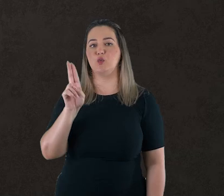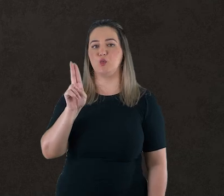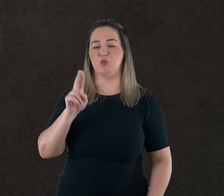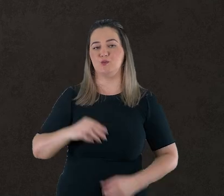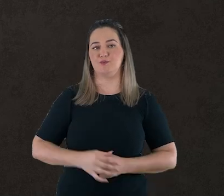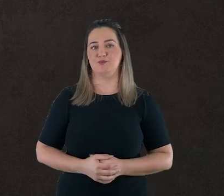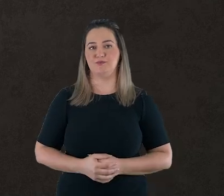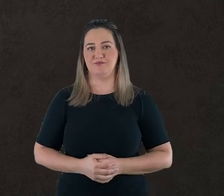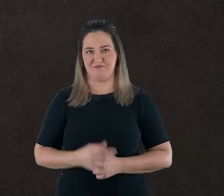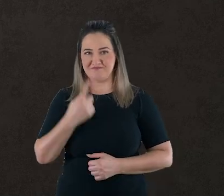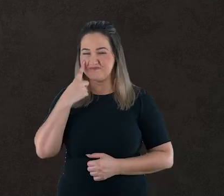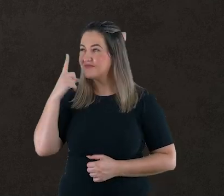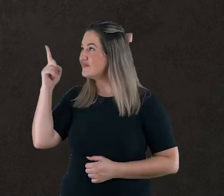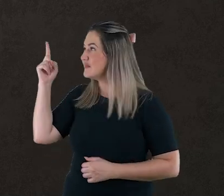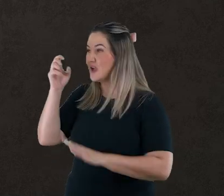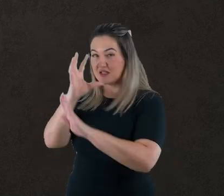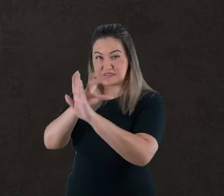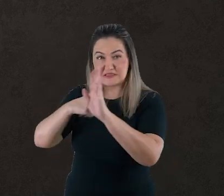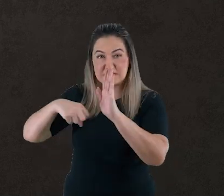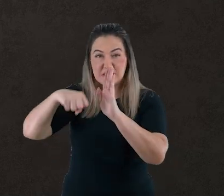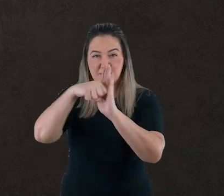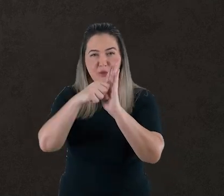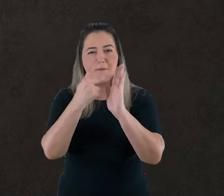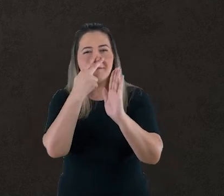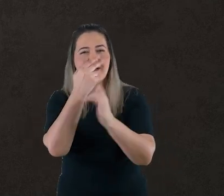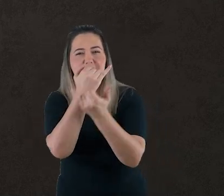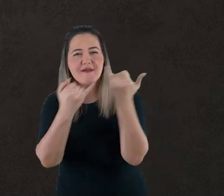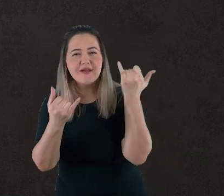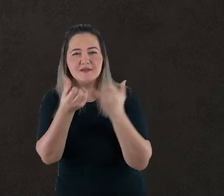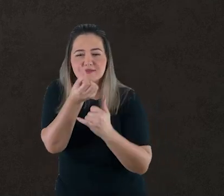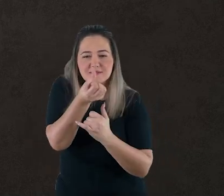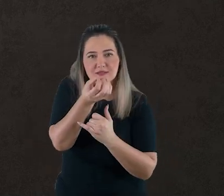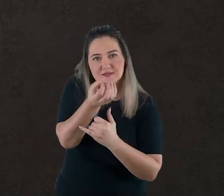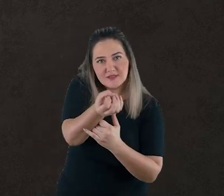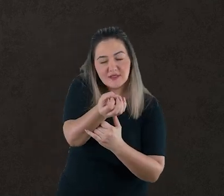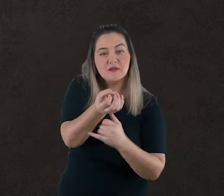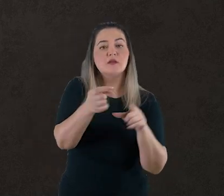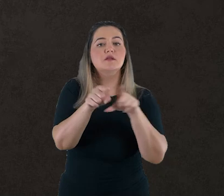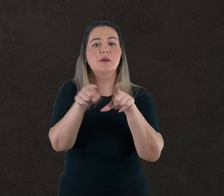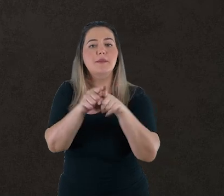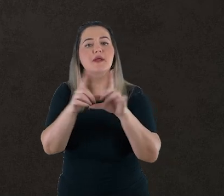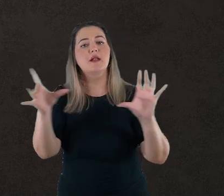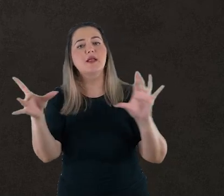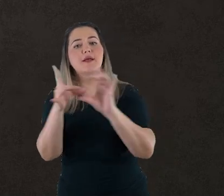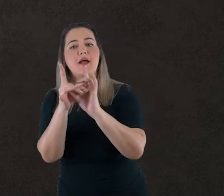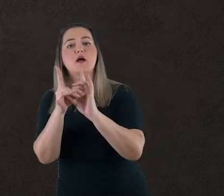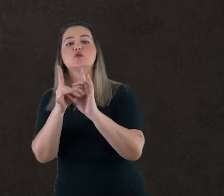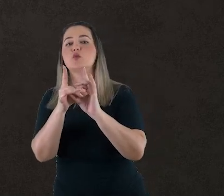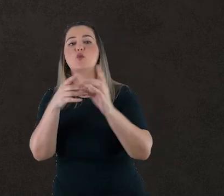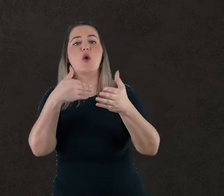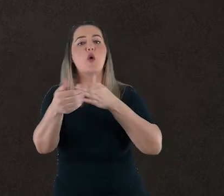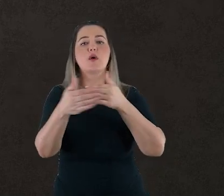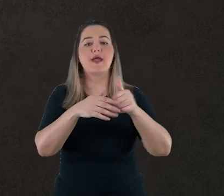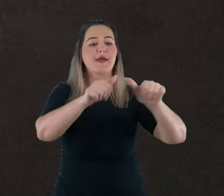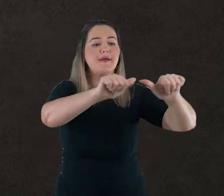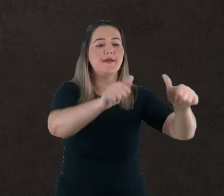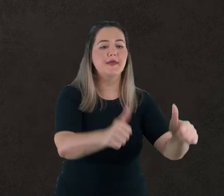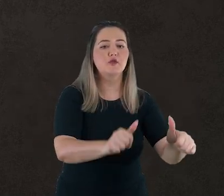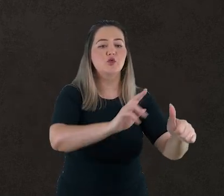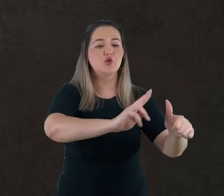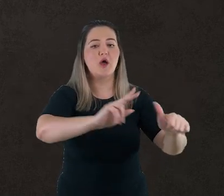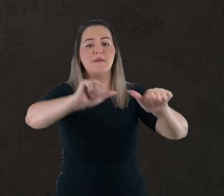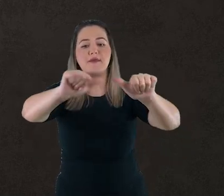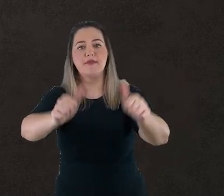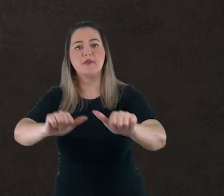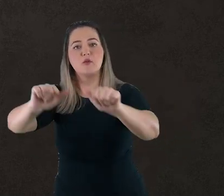esse mesmo signo ou símbolo é usado como determinativo atrelado ao nome de qualquer divindade da